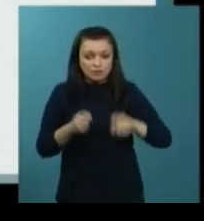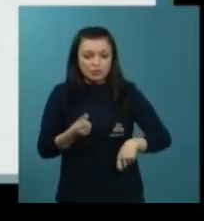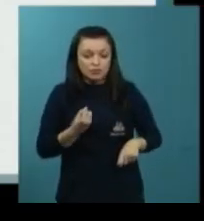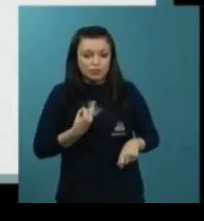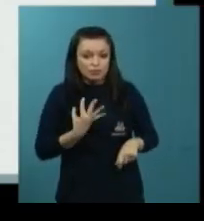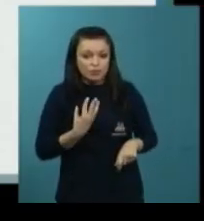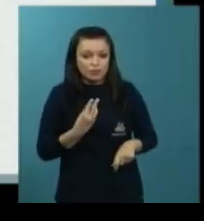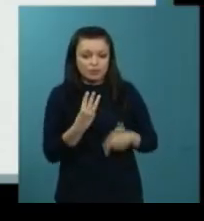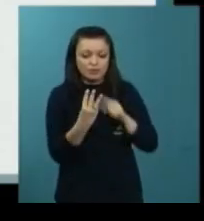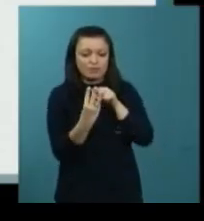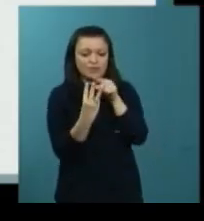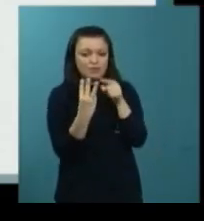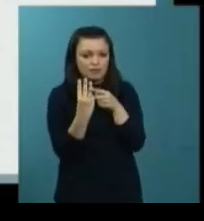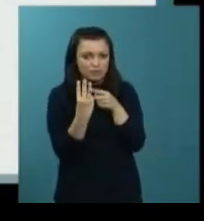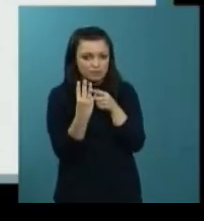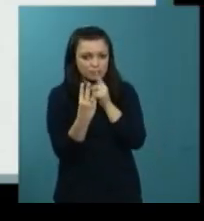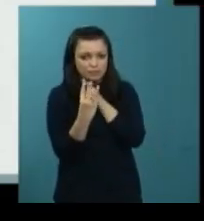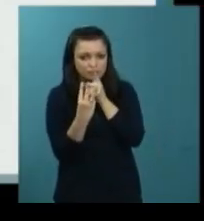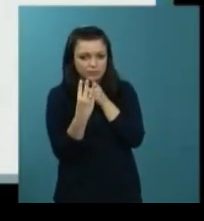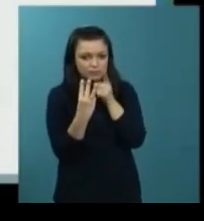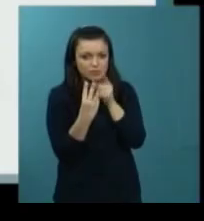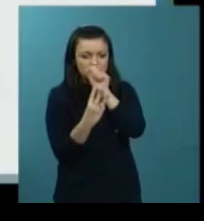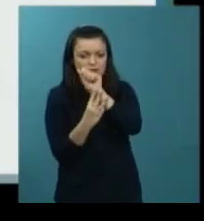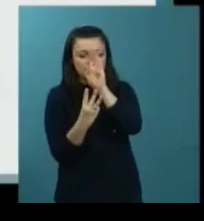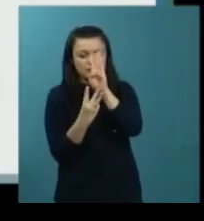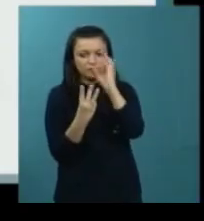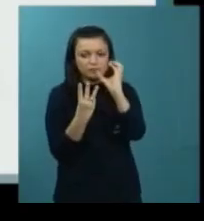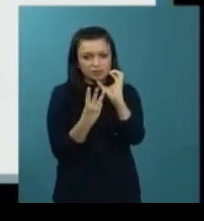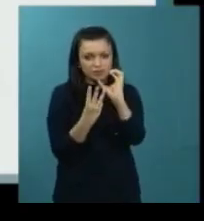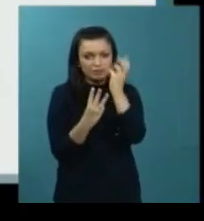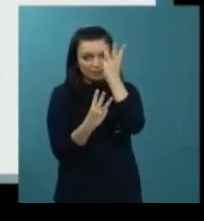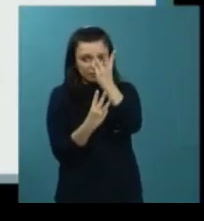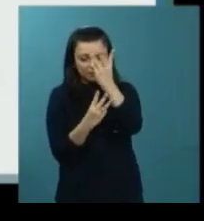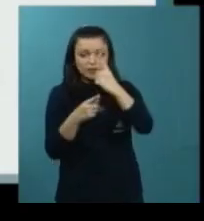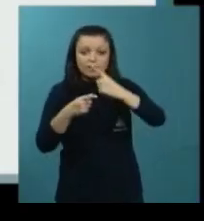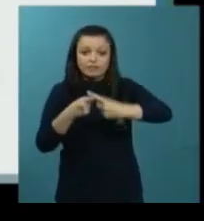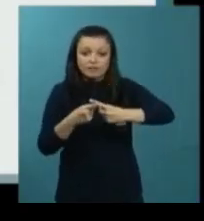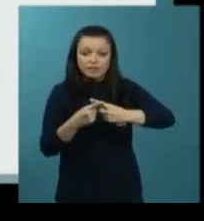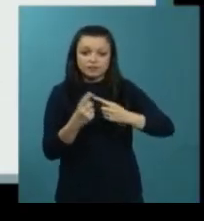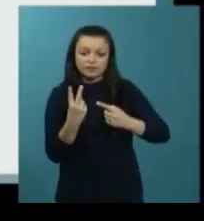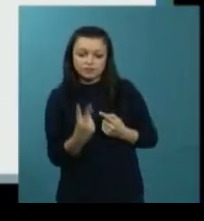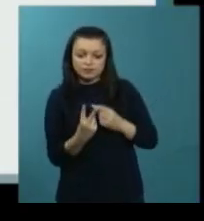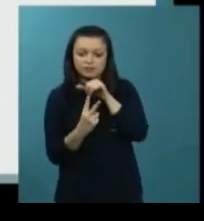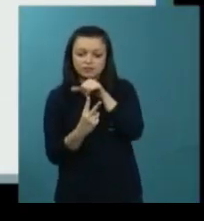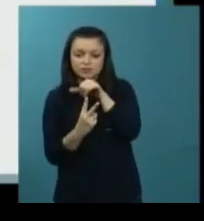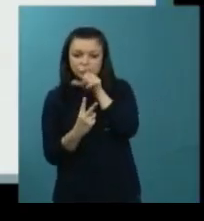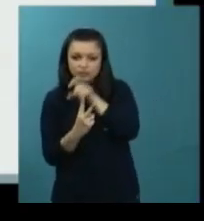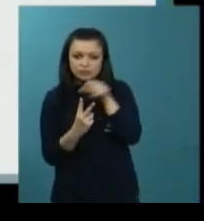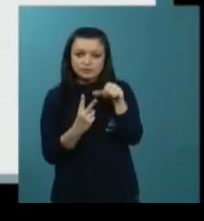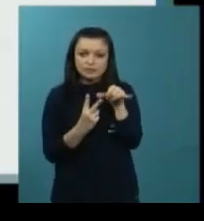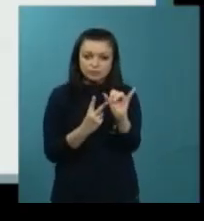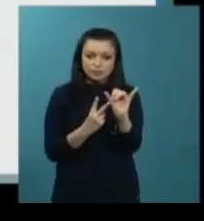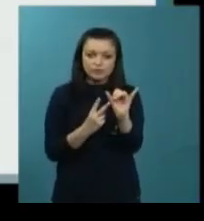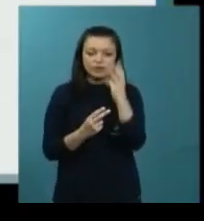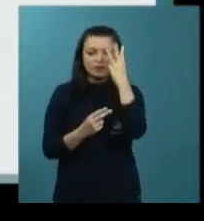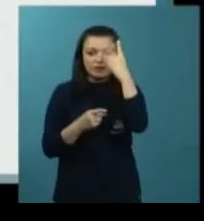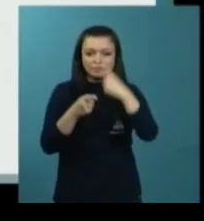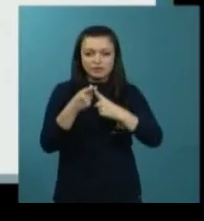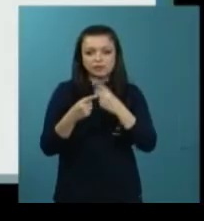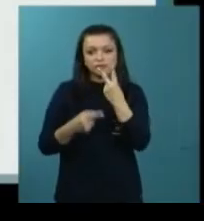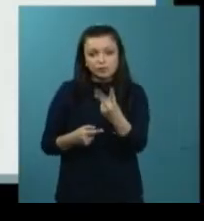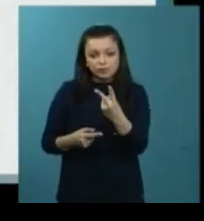multiplicando-se o número de elementos do primeiro conjunto pelo número de elementos do